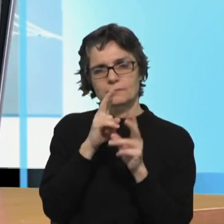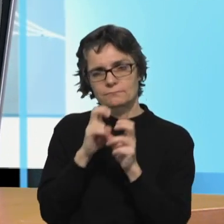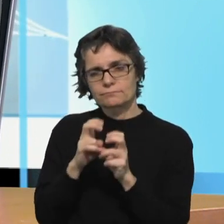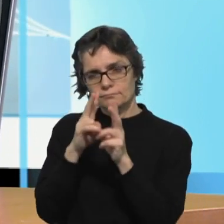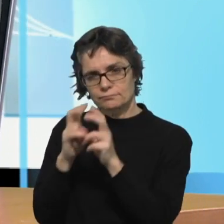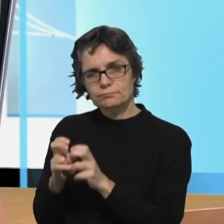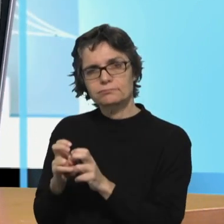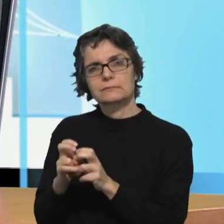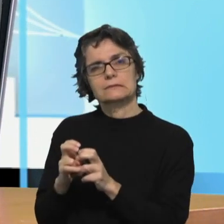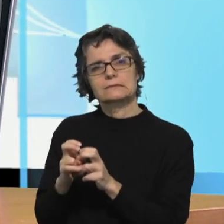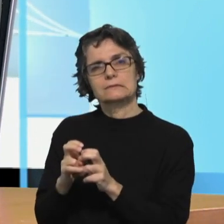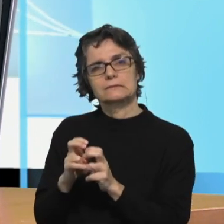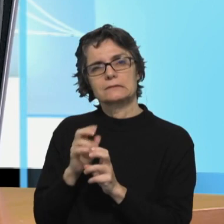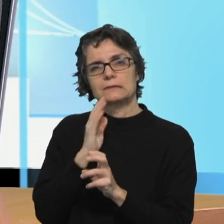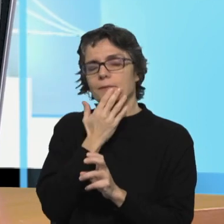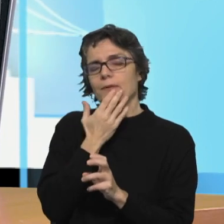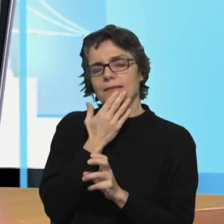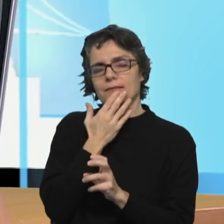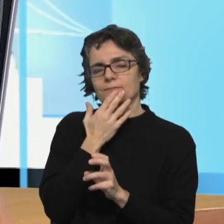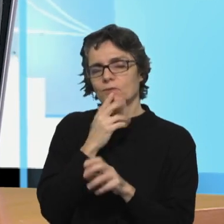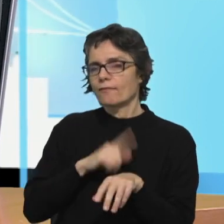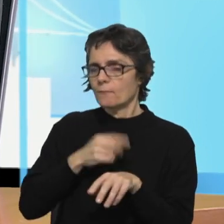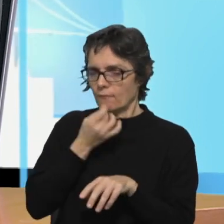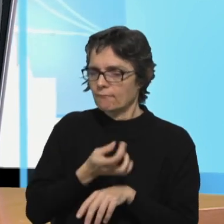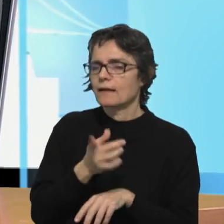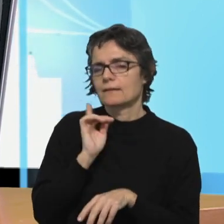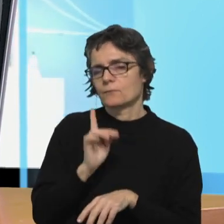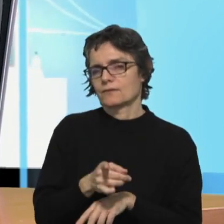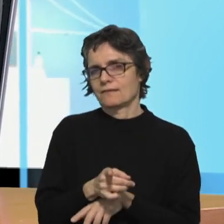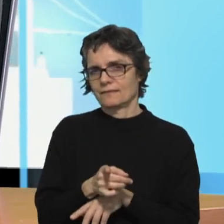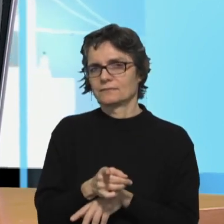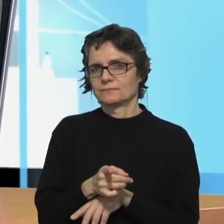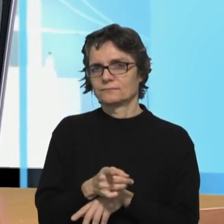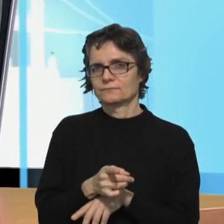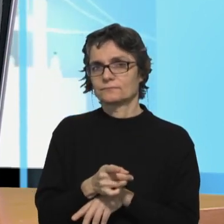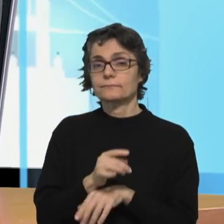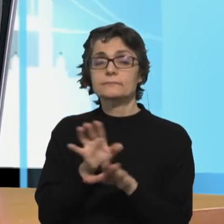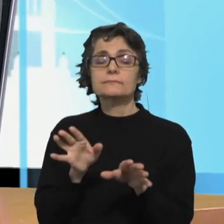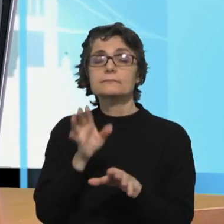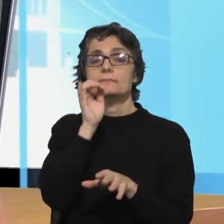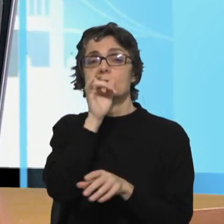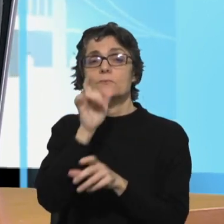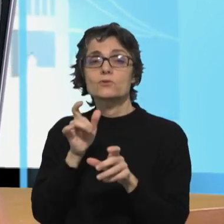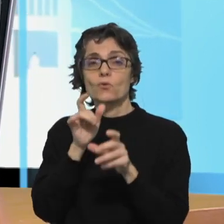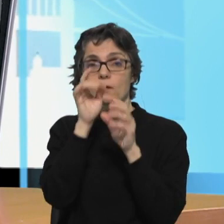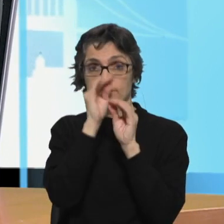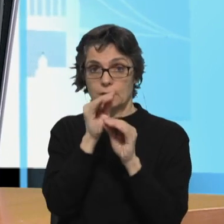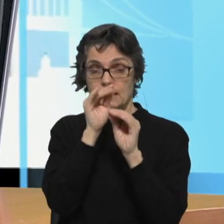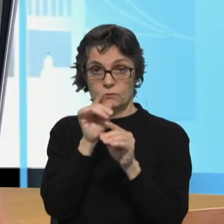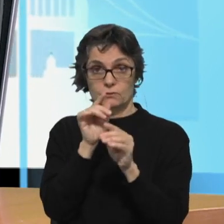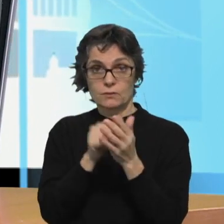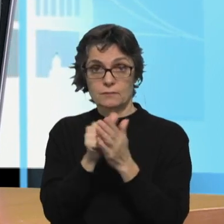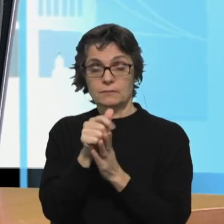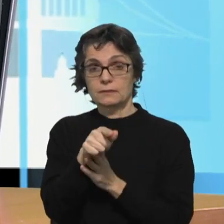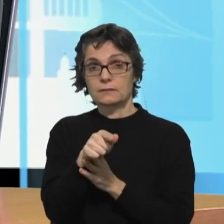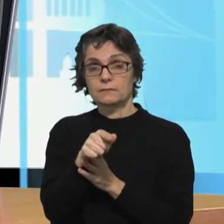irá sendo recebido e acolhido com o seu tempo. Agora, é evidente, pede aos catequistas algumas competências que, não